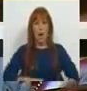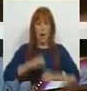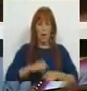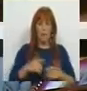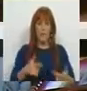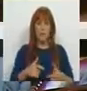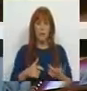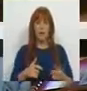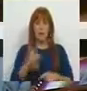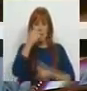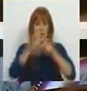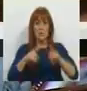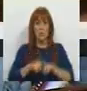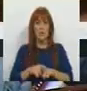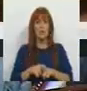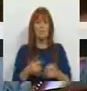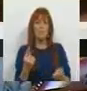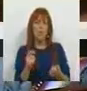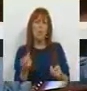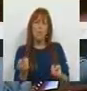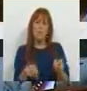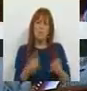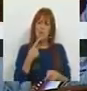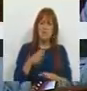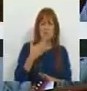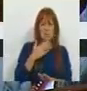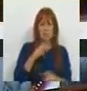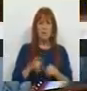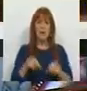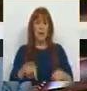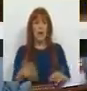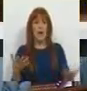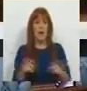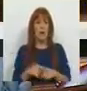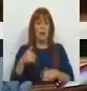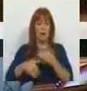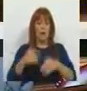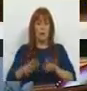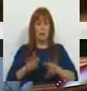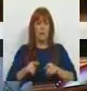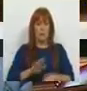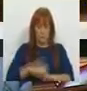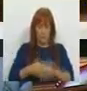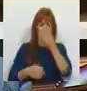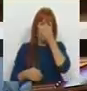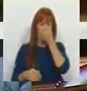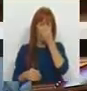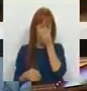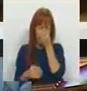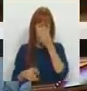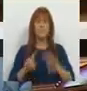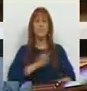confiança do consumidor está lentamente a regressar. Esta é, no entanto, uma tendência que tem que ser reforçada e